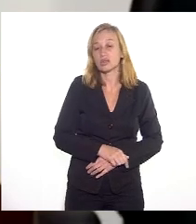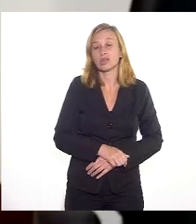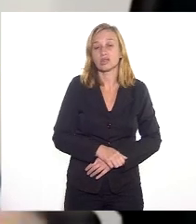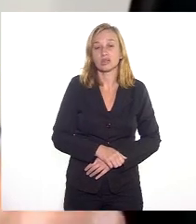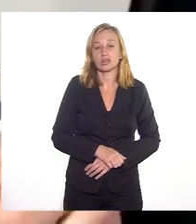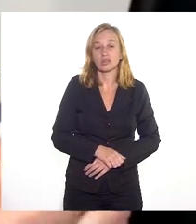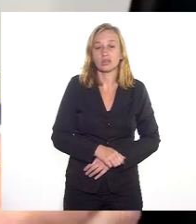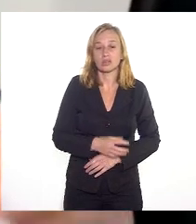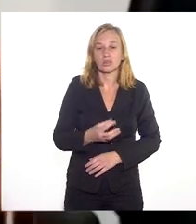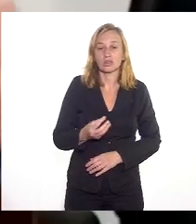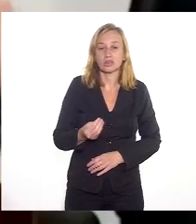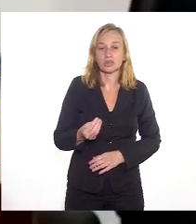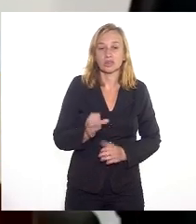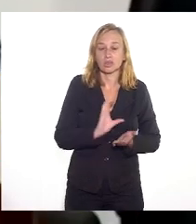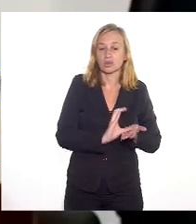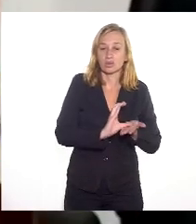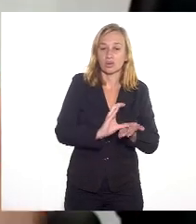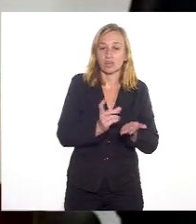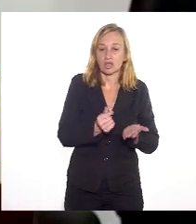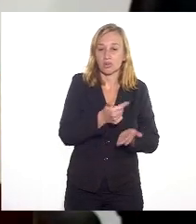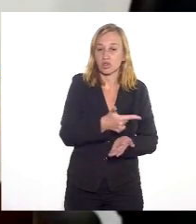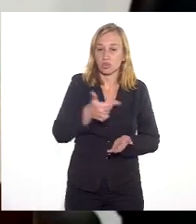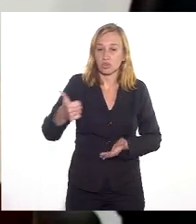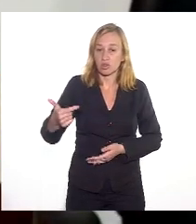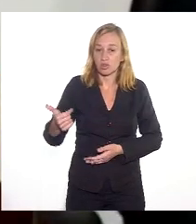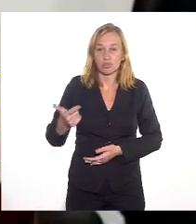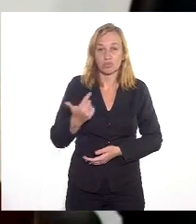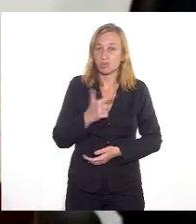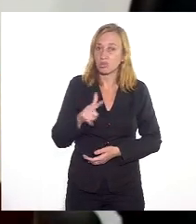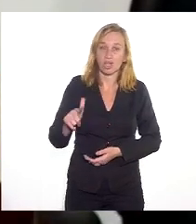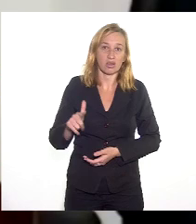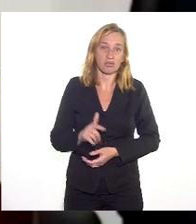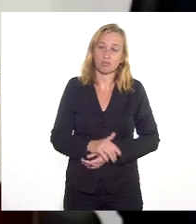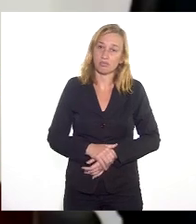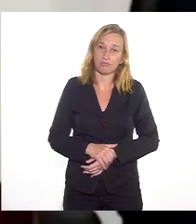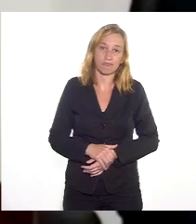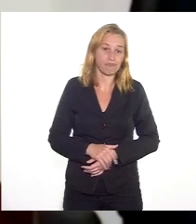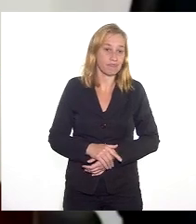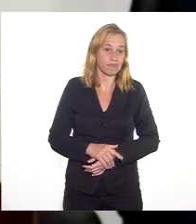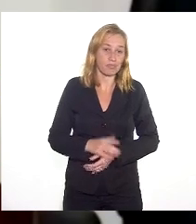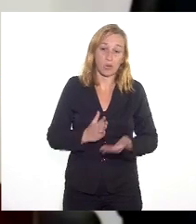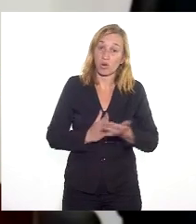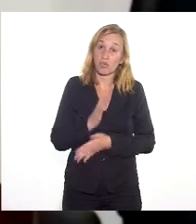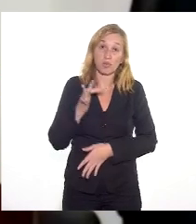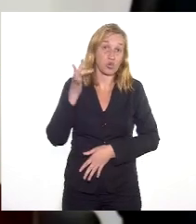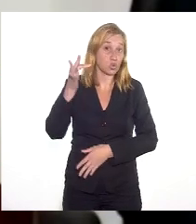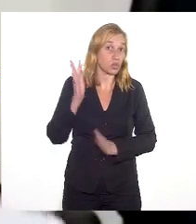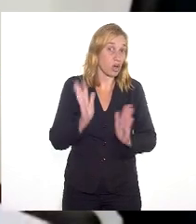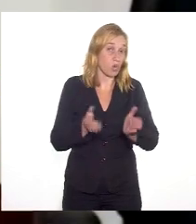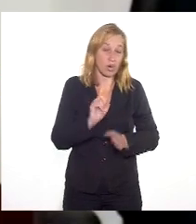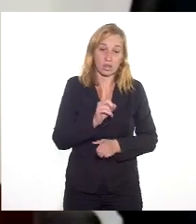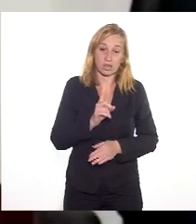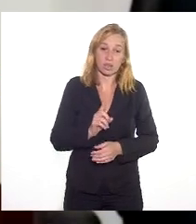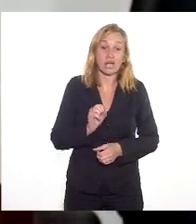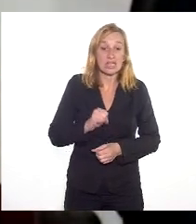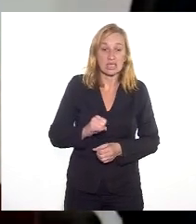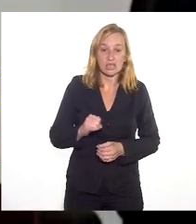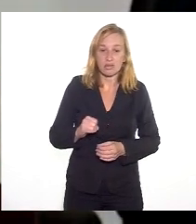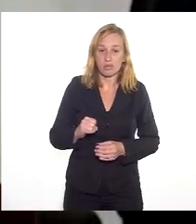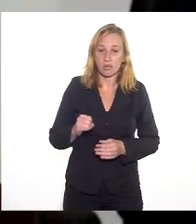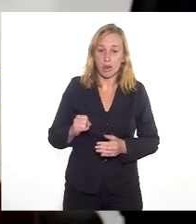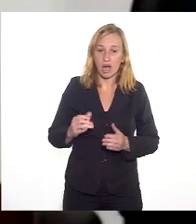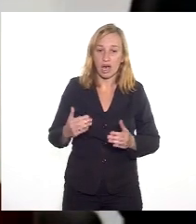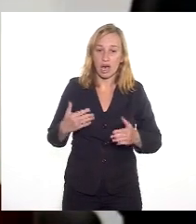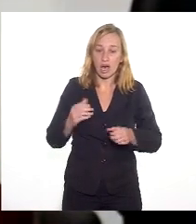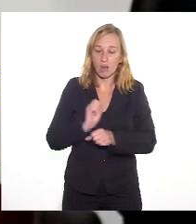está querendo botar no orçamento de 2022, mas ele não tem previsão para 2022. Ainda não aprovamos. Então, no momento, se vamos prorrogar ou não, a gente